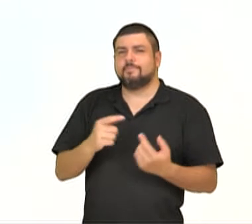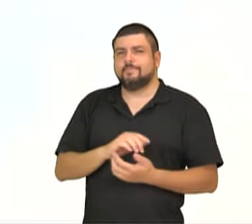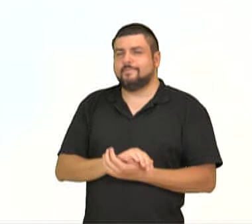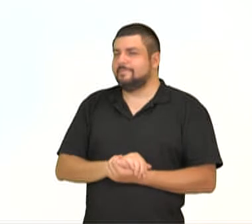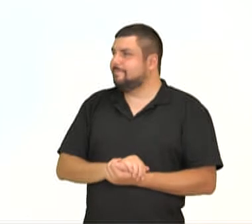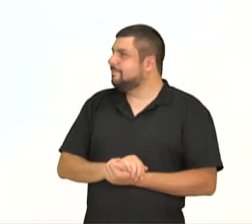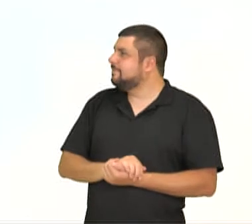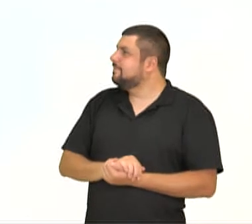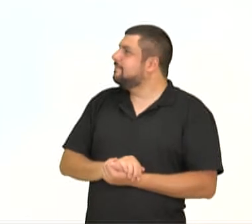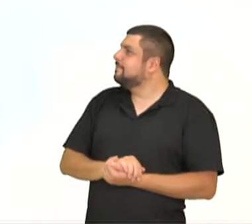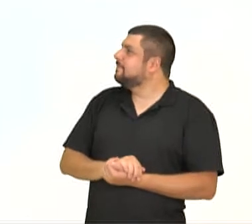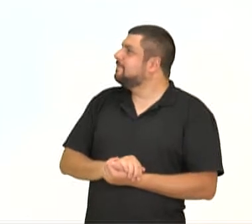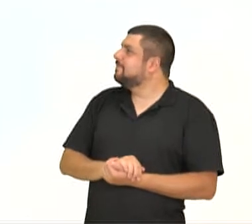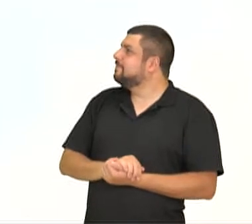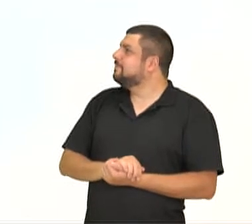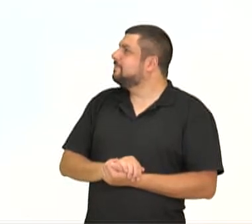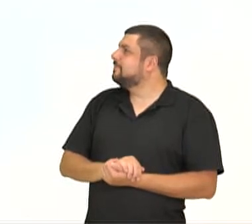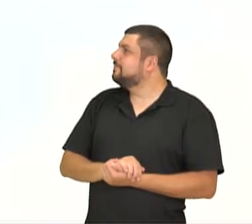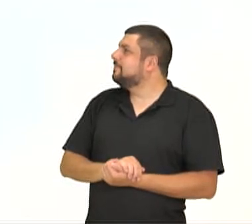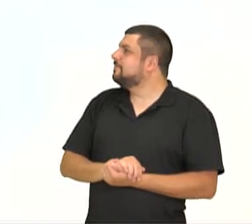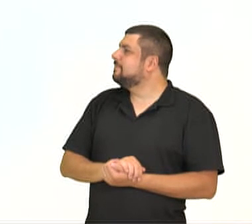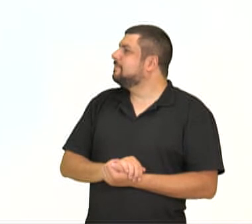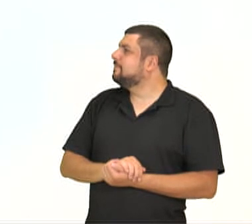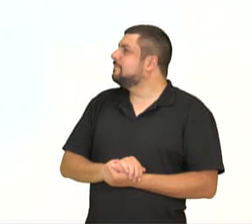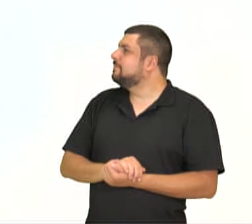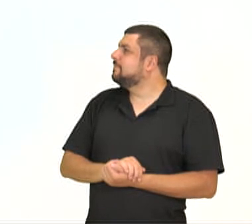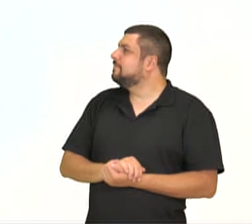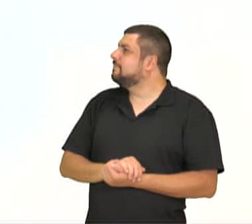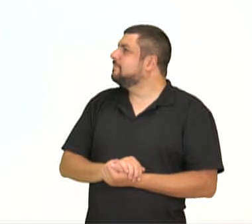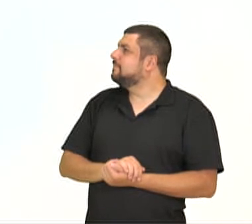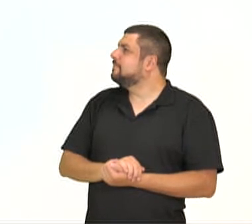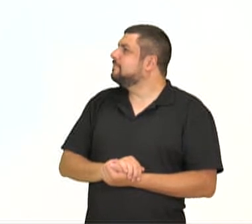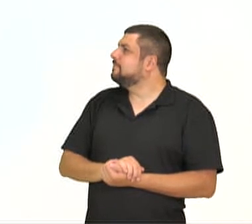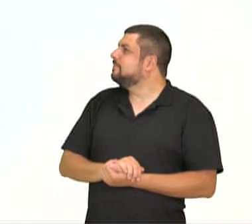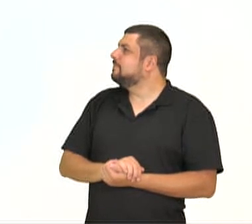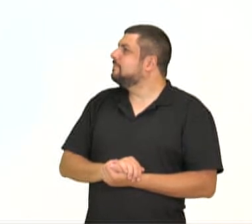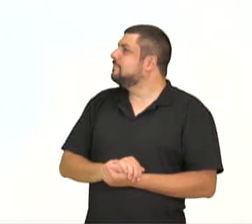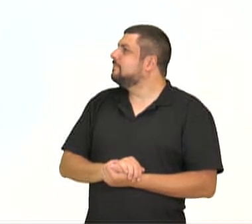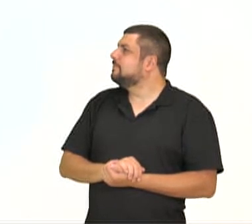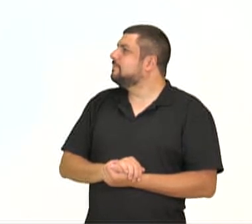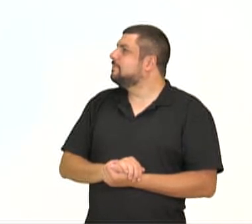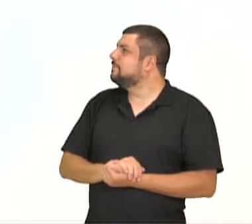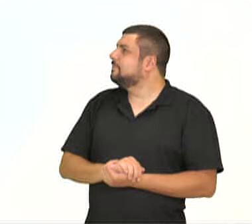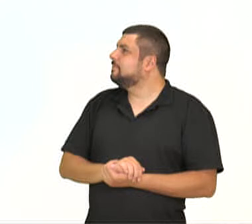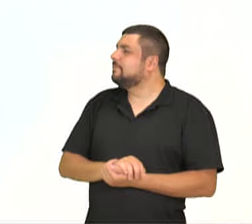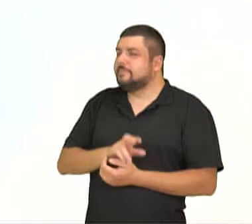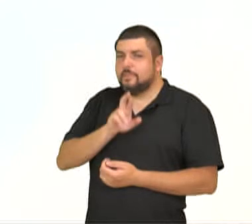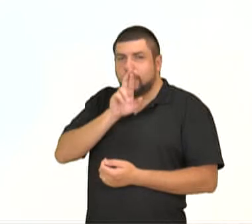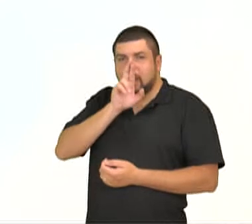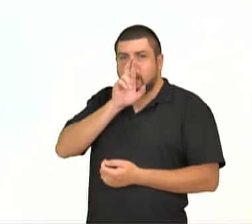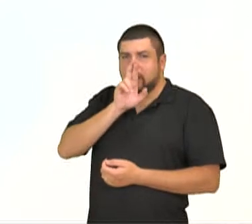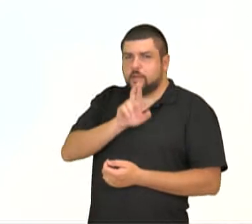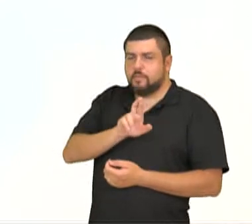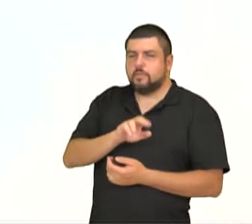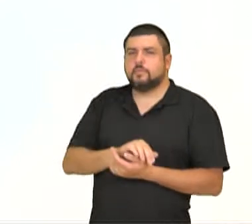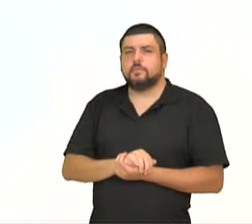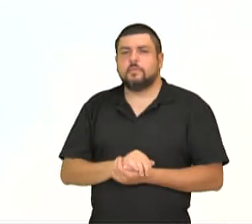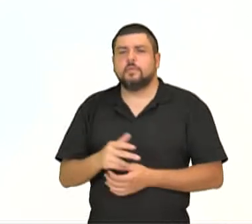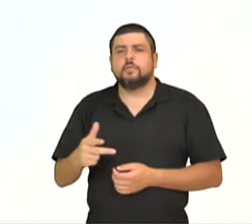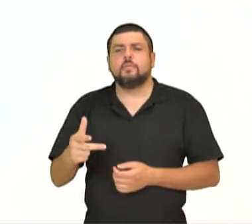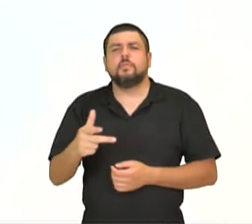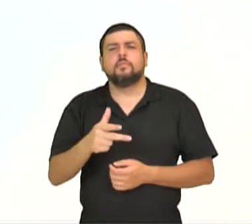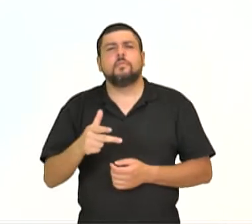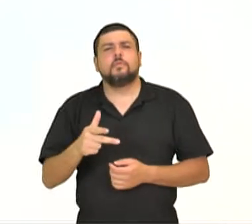protégete, evita. Vamos ver. Aquí, respuesta 2. ¿En qué persona estos verbos